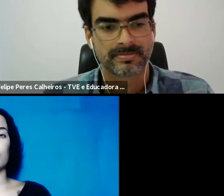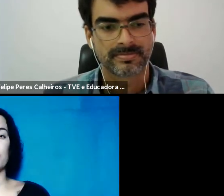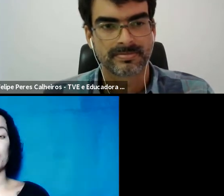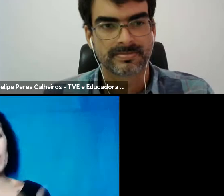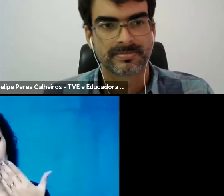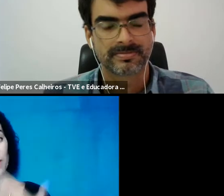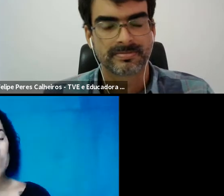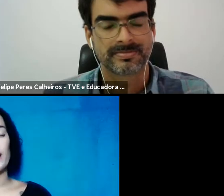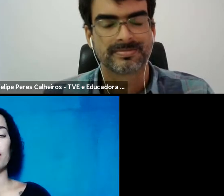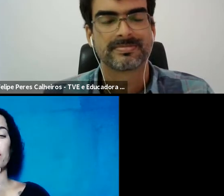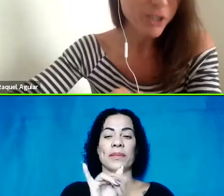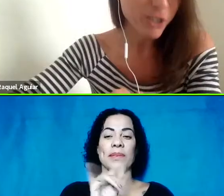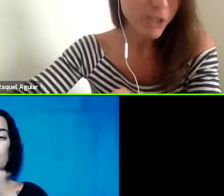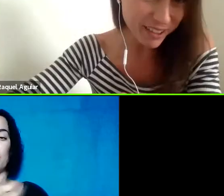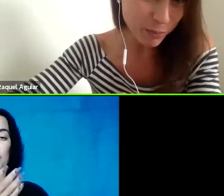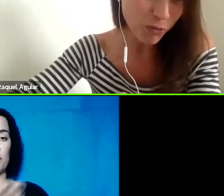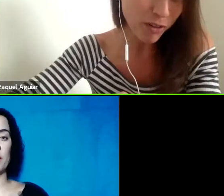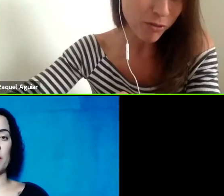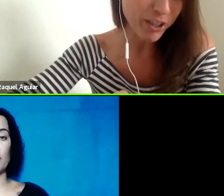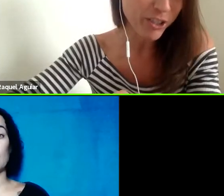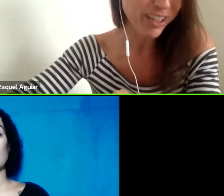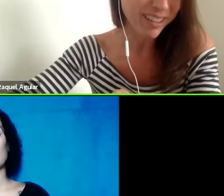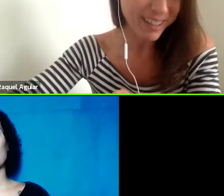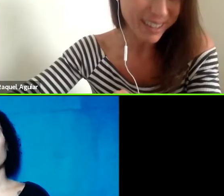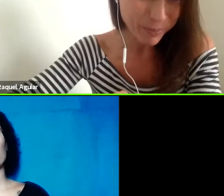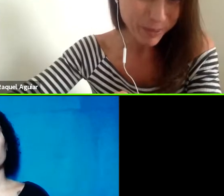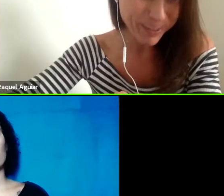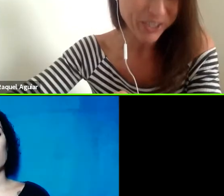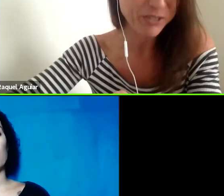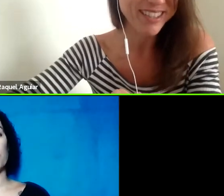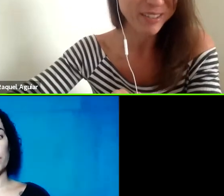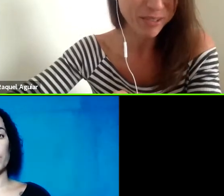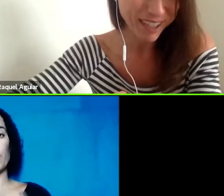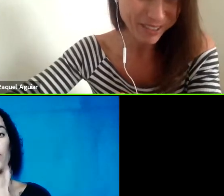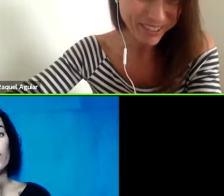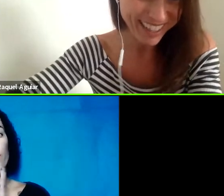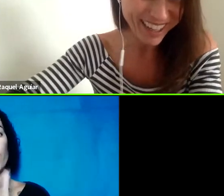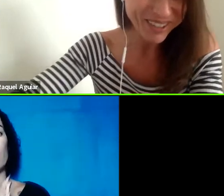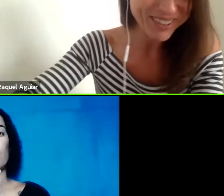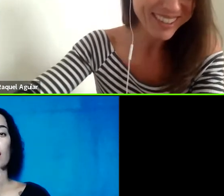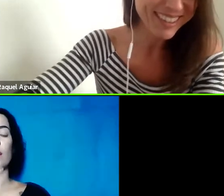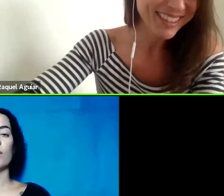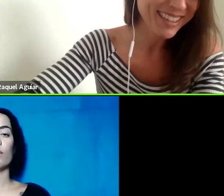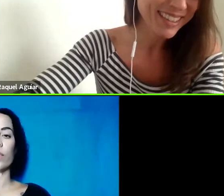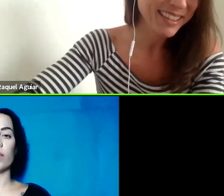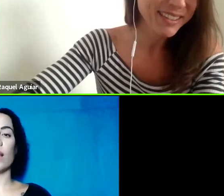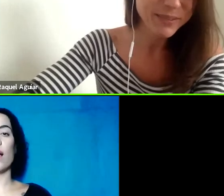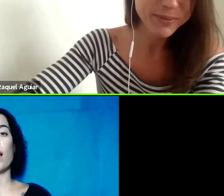Obrigada, Felipe. Cristina, por favor, Cristina Araripe, para a gente fazer uma fala final.